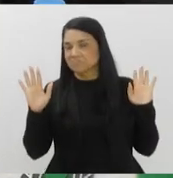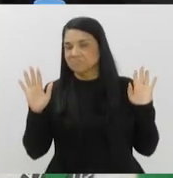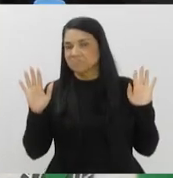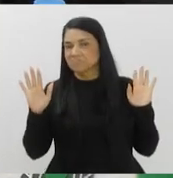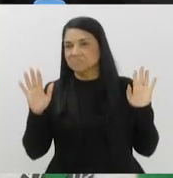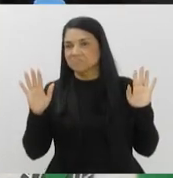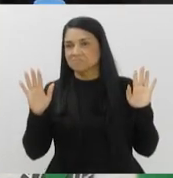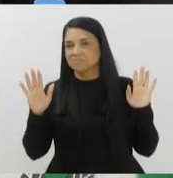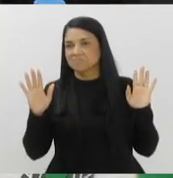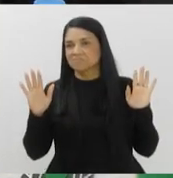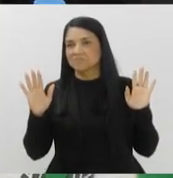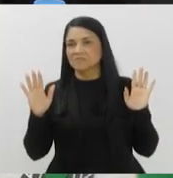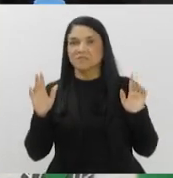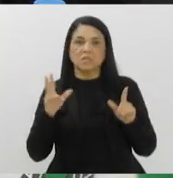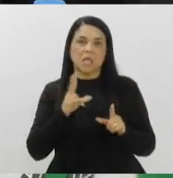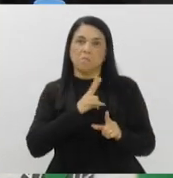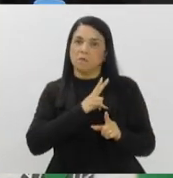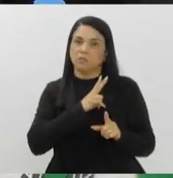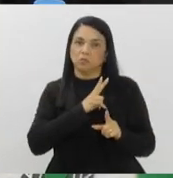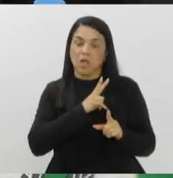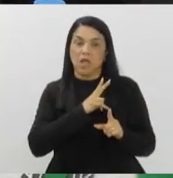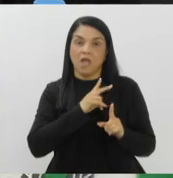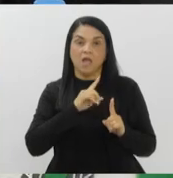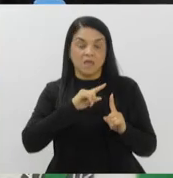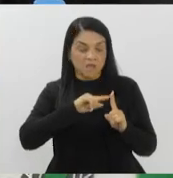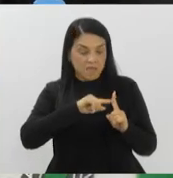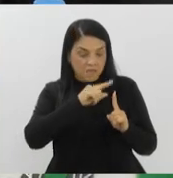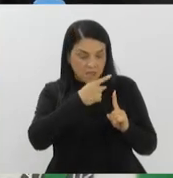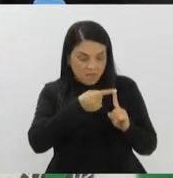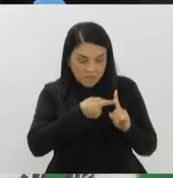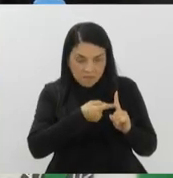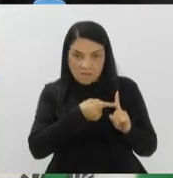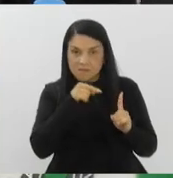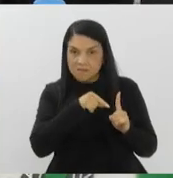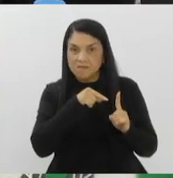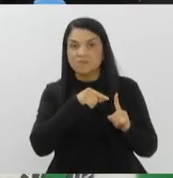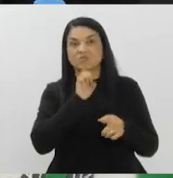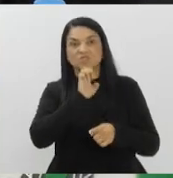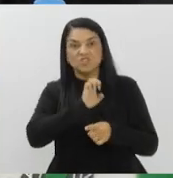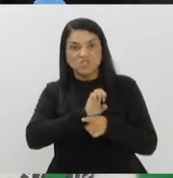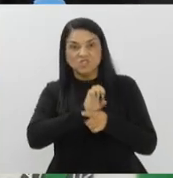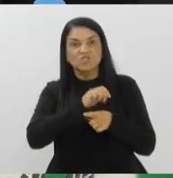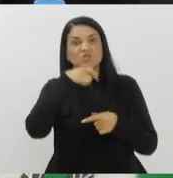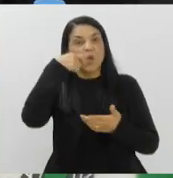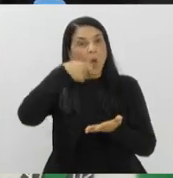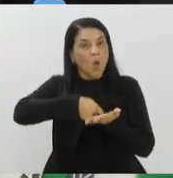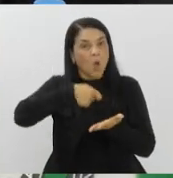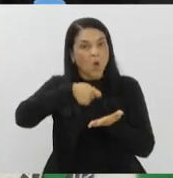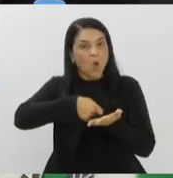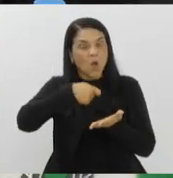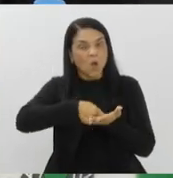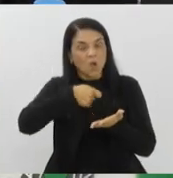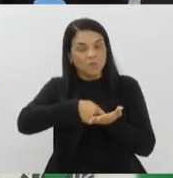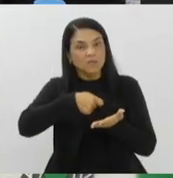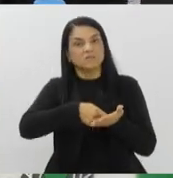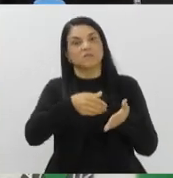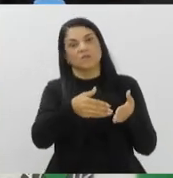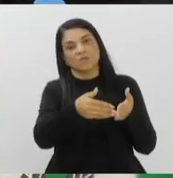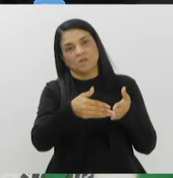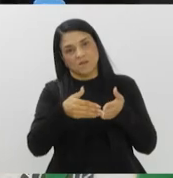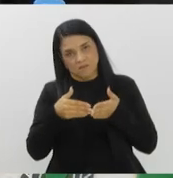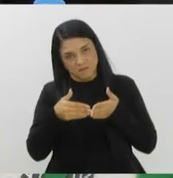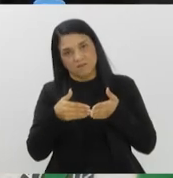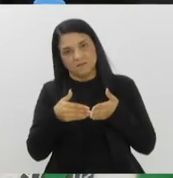menos fins particulares. O Estado tem a obrigação de prover as mulheres também na